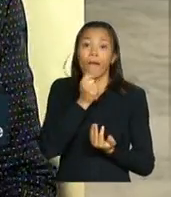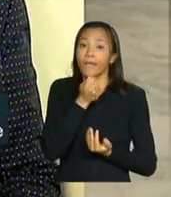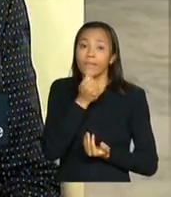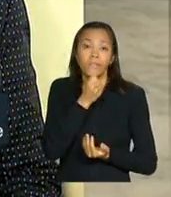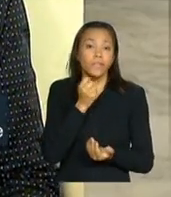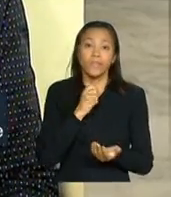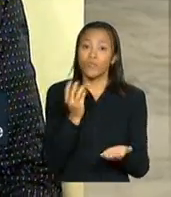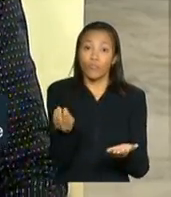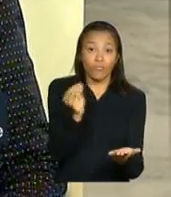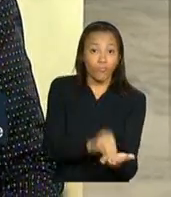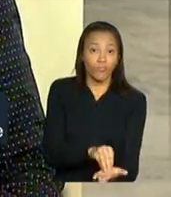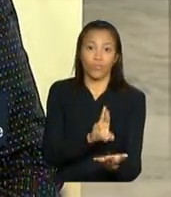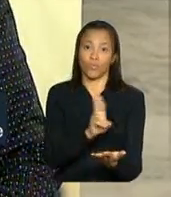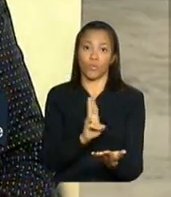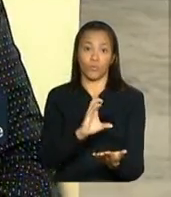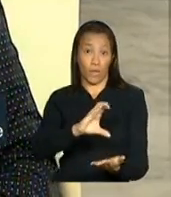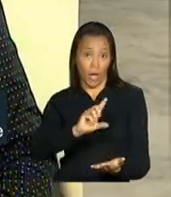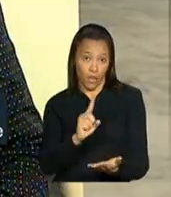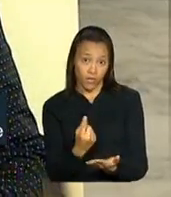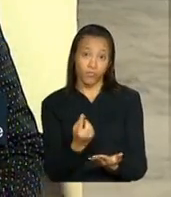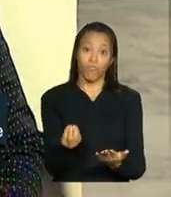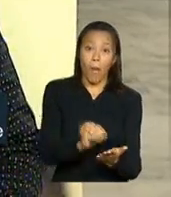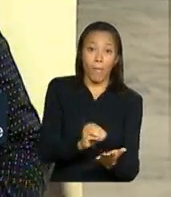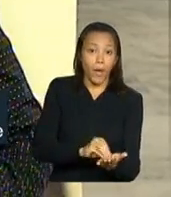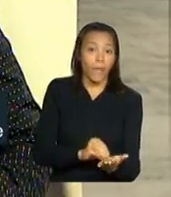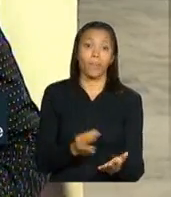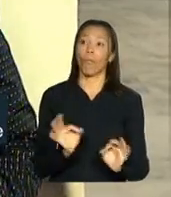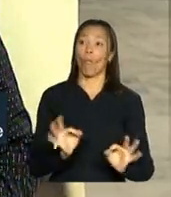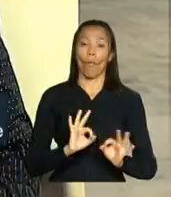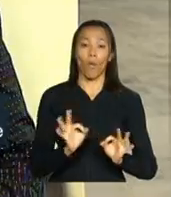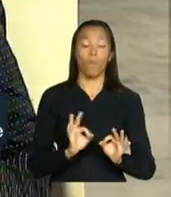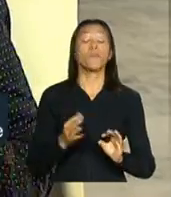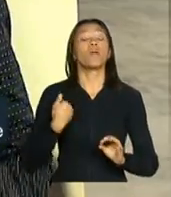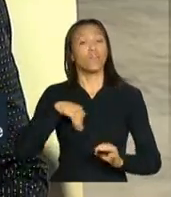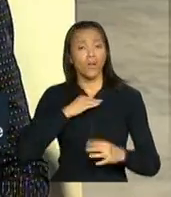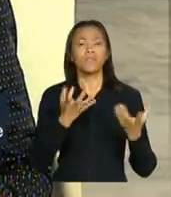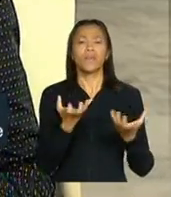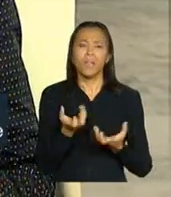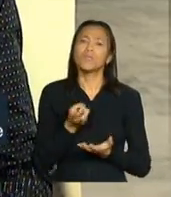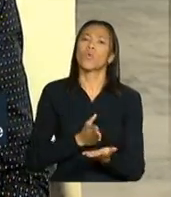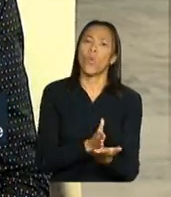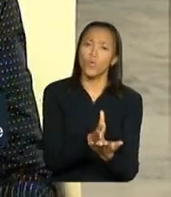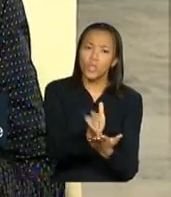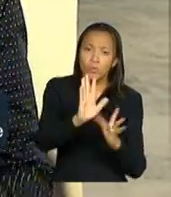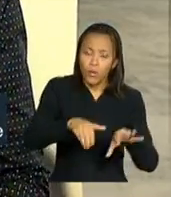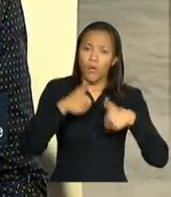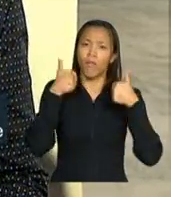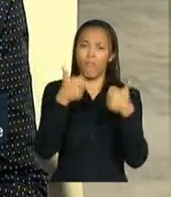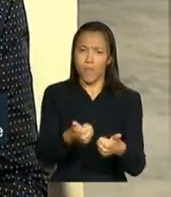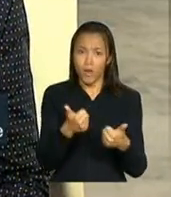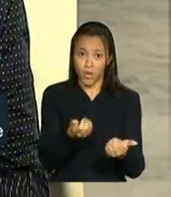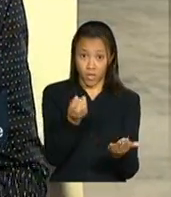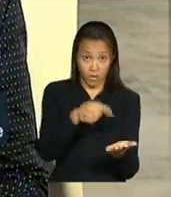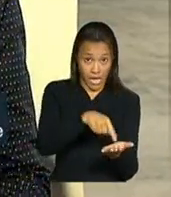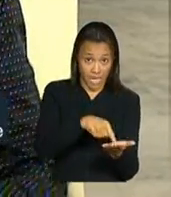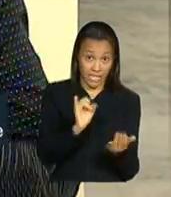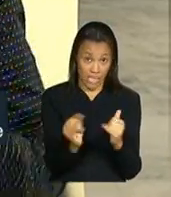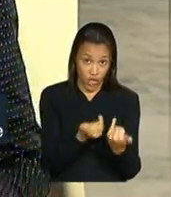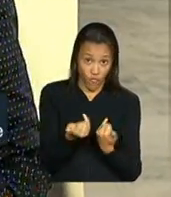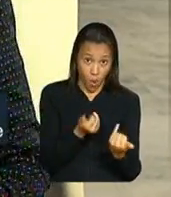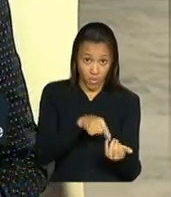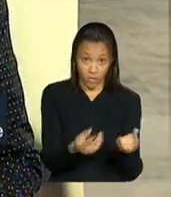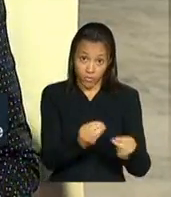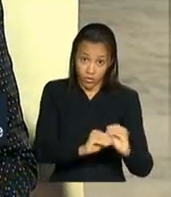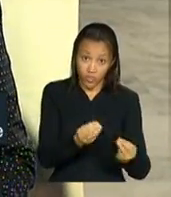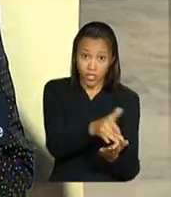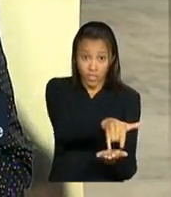ainda não estão cadastrada cadastradas Mas por outro lado Nós também Queremos continuar melhorando o cadastro único Portanto